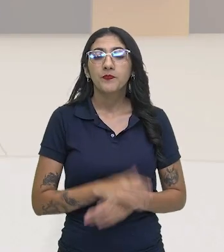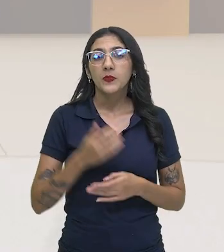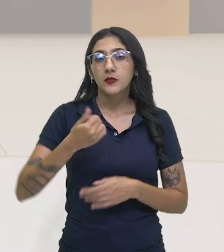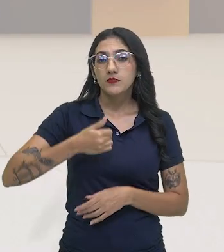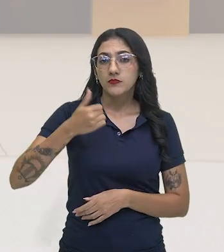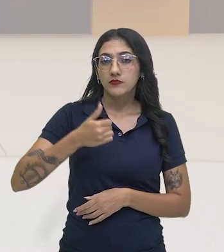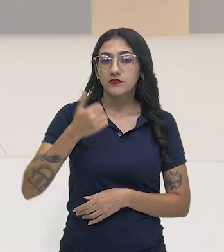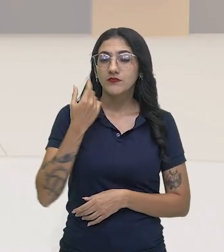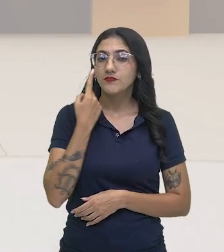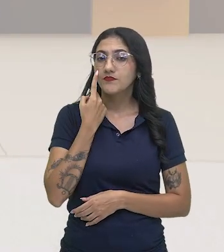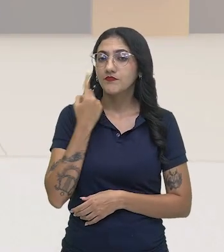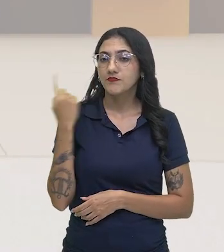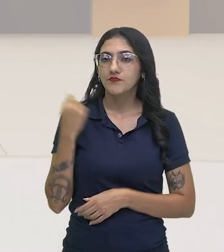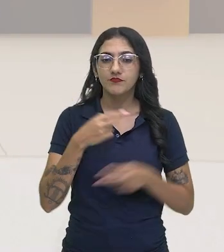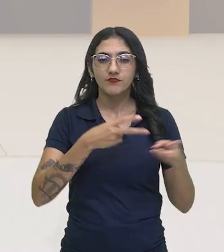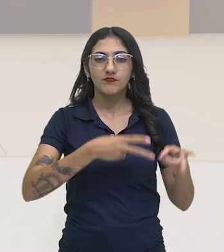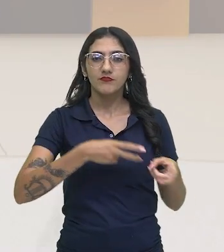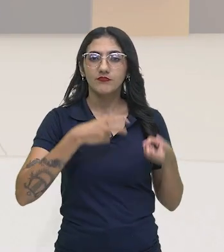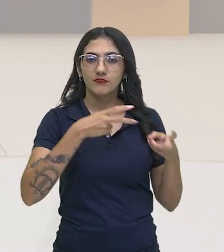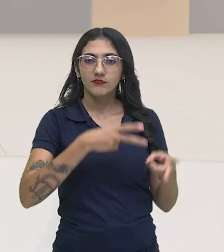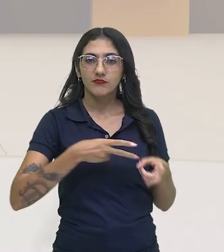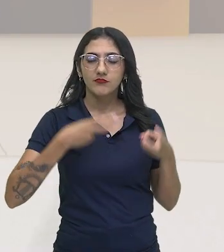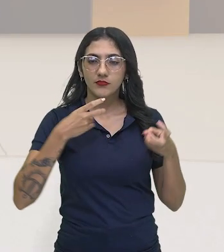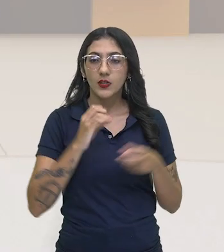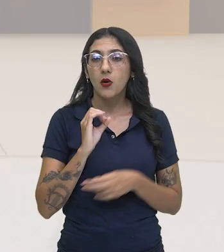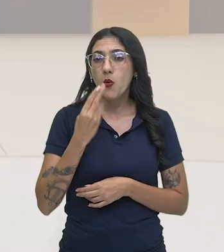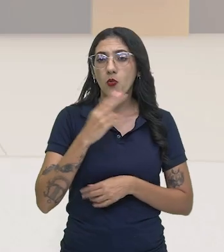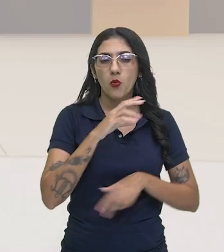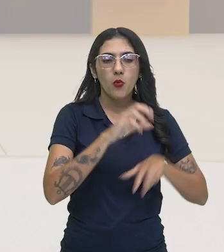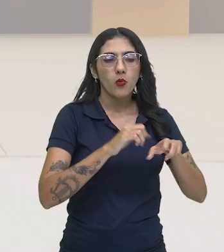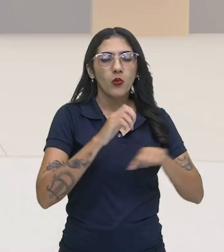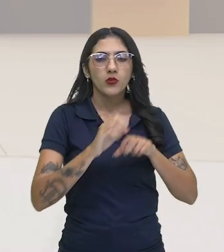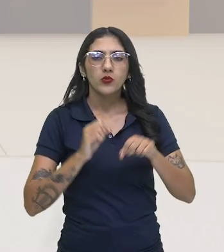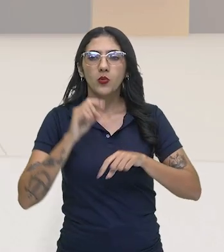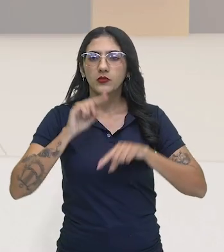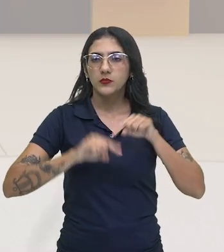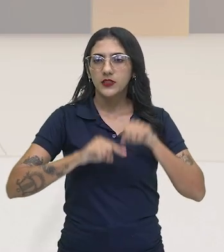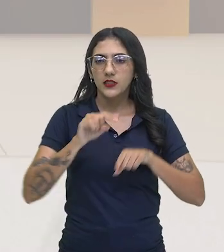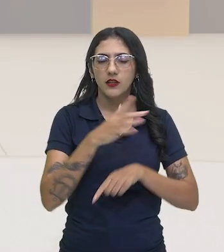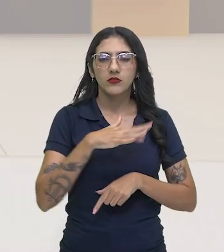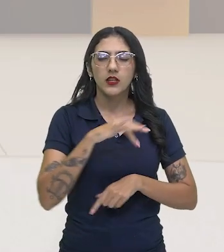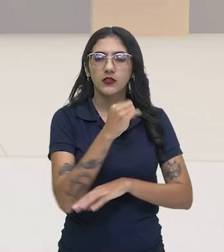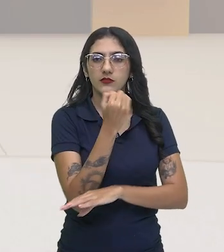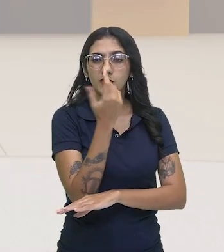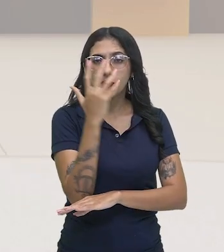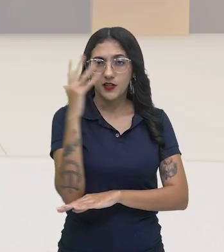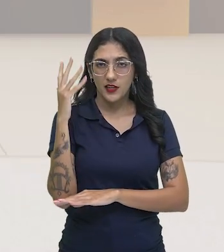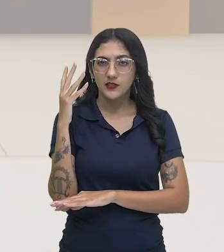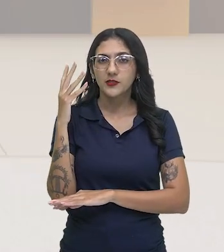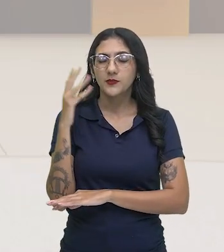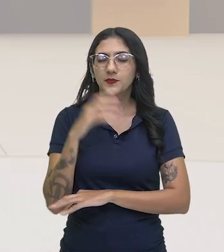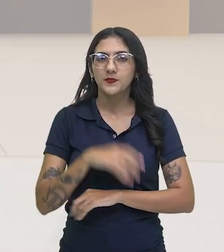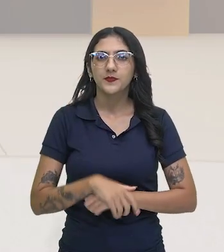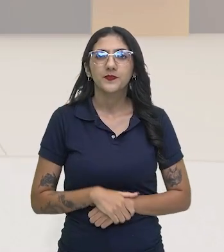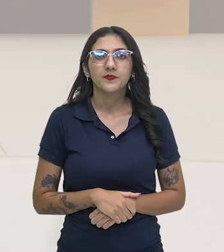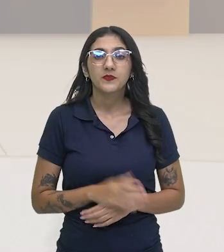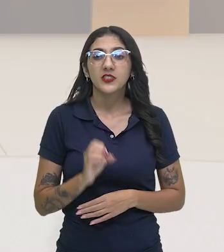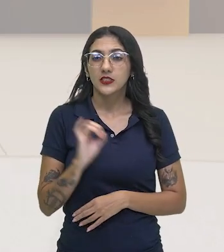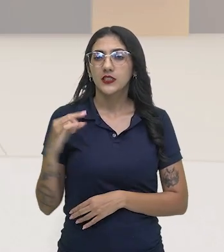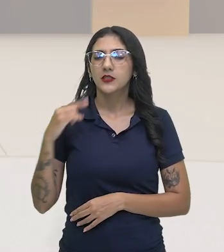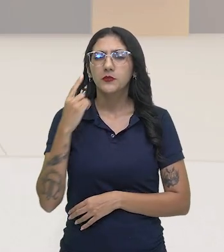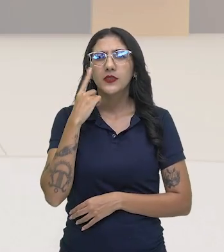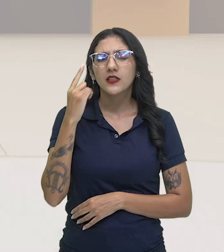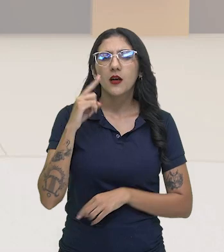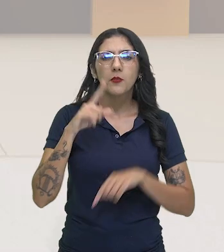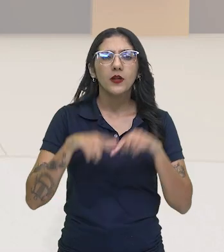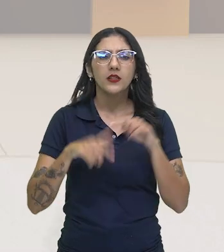é extrativista ou coletor de produtos da floresta, não é? Se a gente pensar, por exemplo, na coleta da